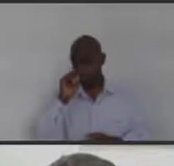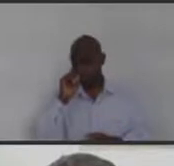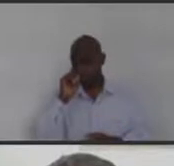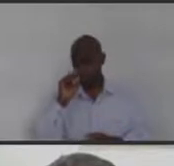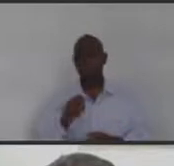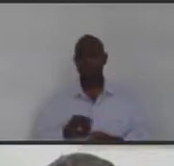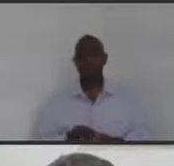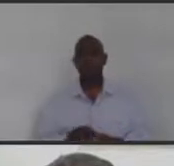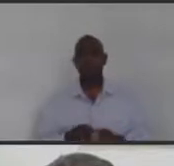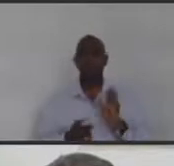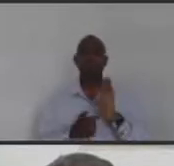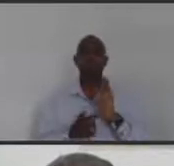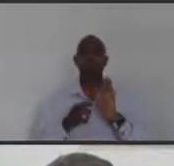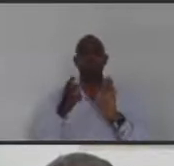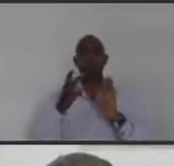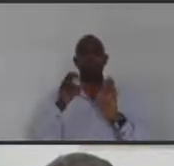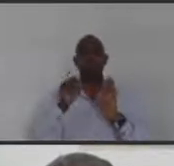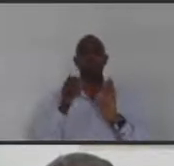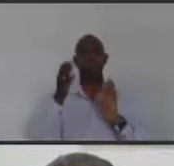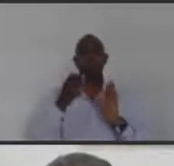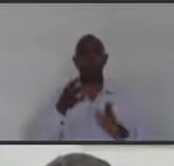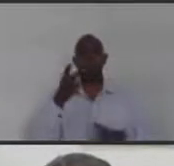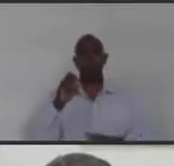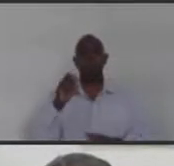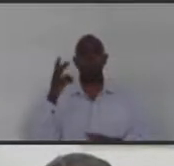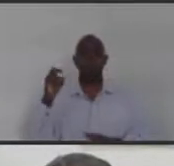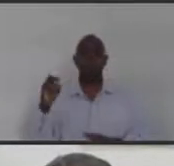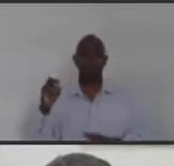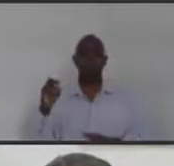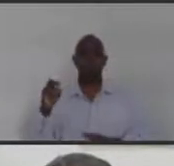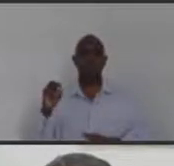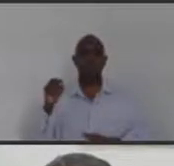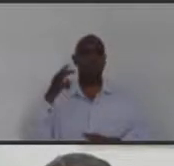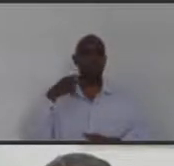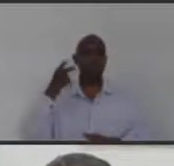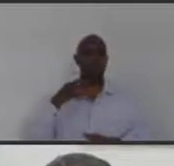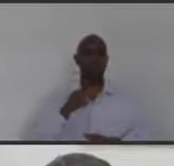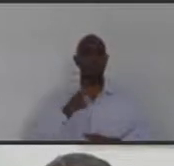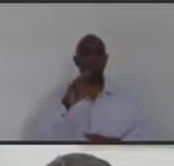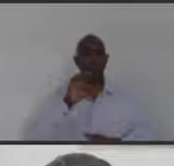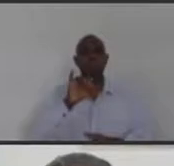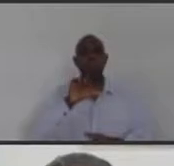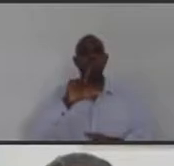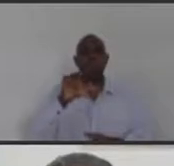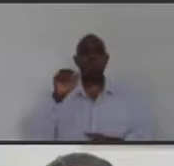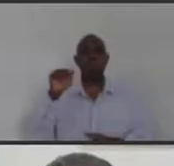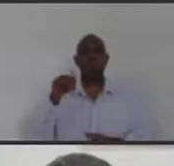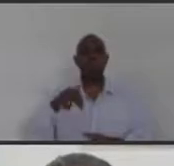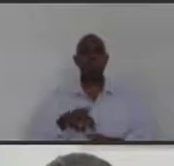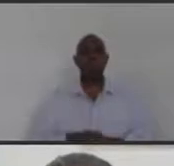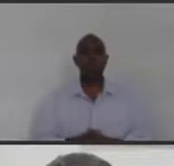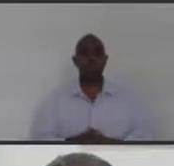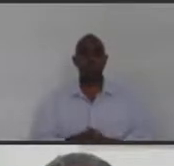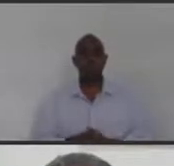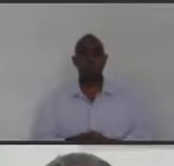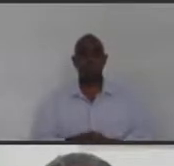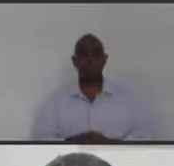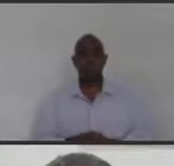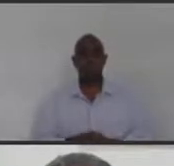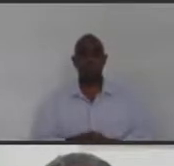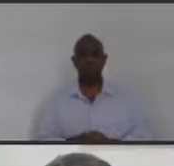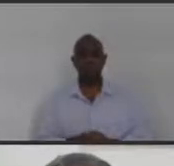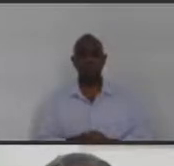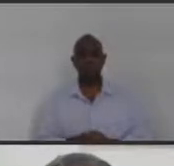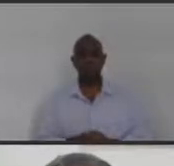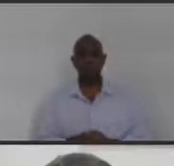Requerimento número 28/2020, vereador William Souza. Senhor vereador, eu solicito que o senhor faça a